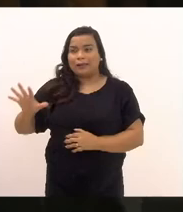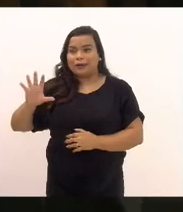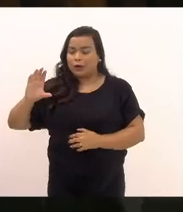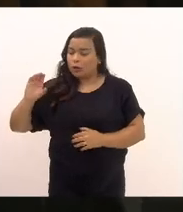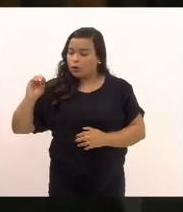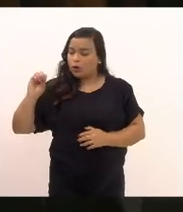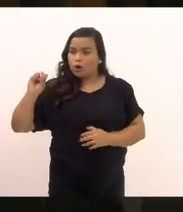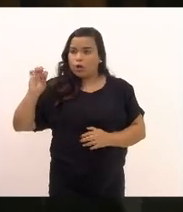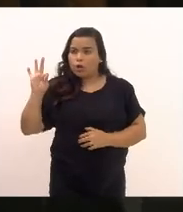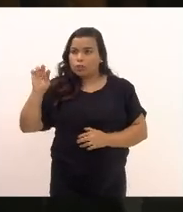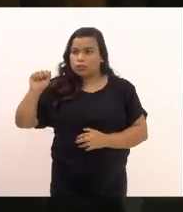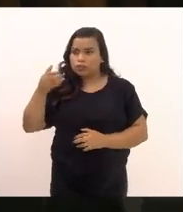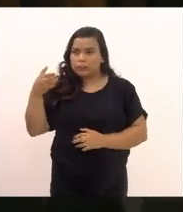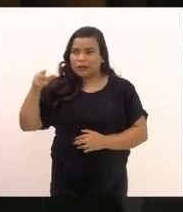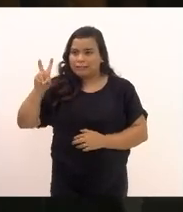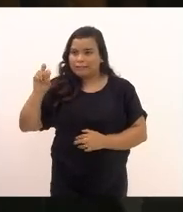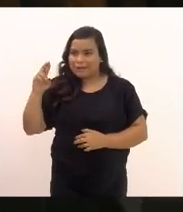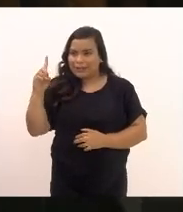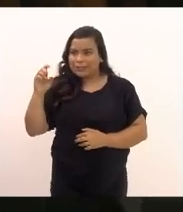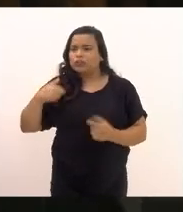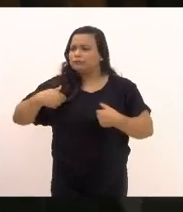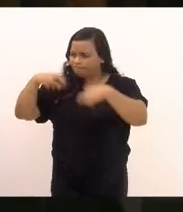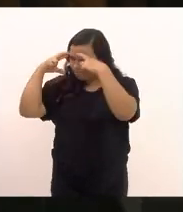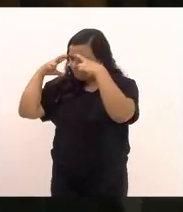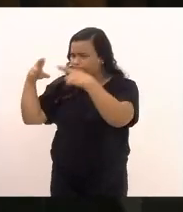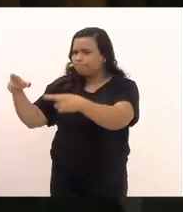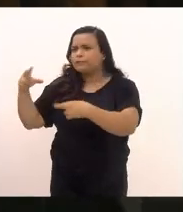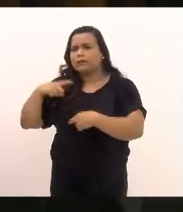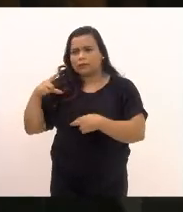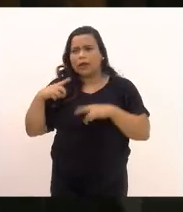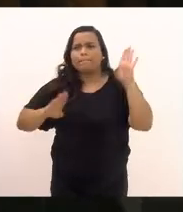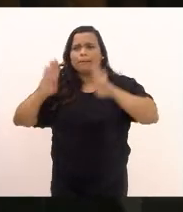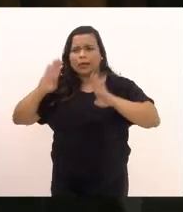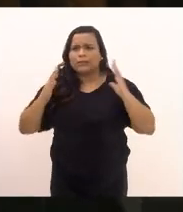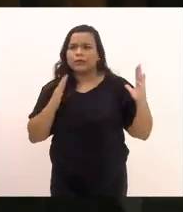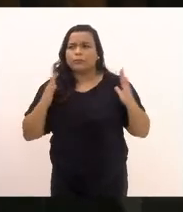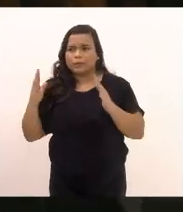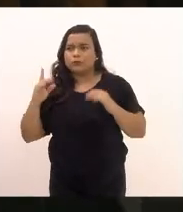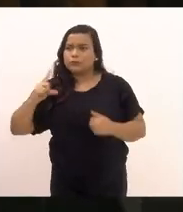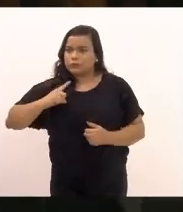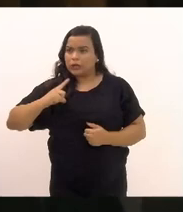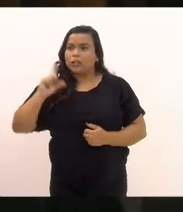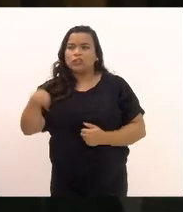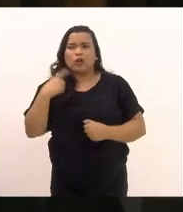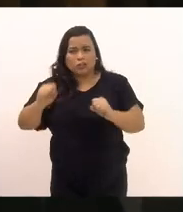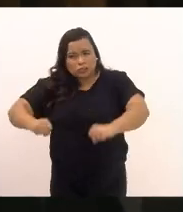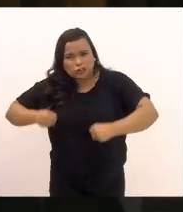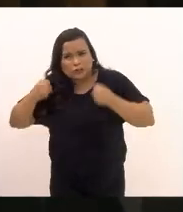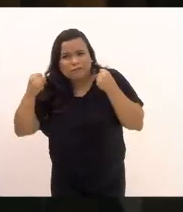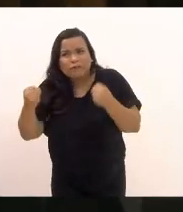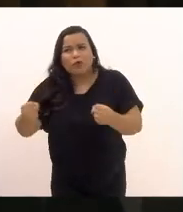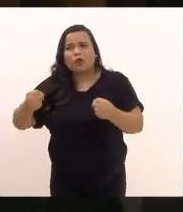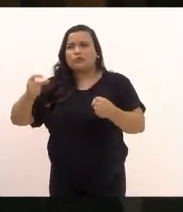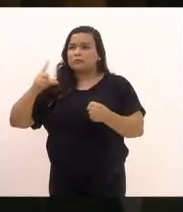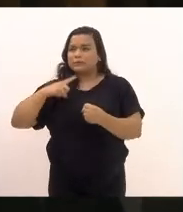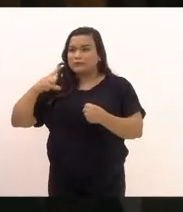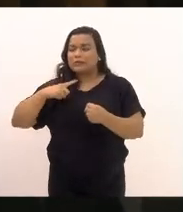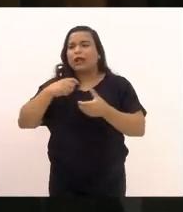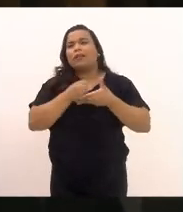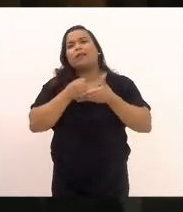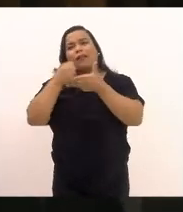vem tratando com tanto respeito no nosso mandato, que a gente faz de tudo para levar o